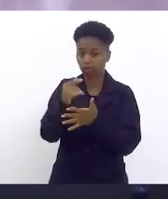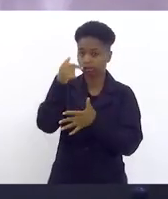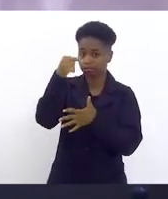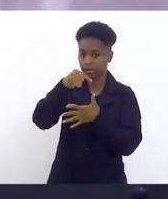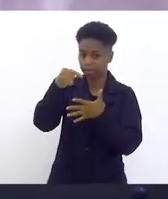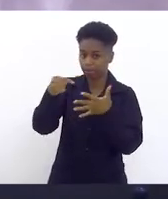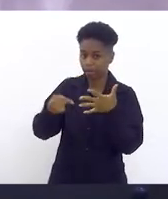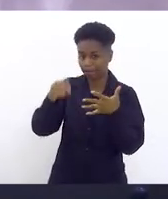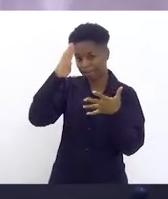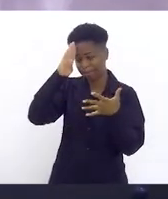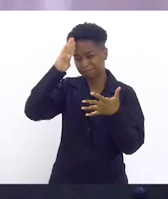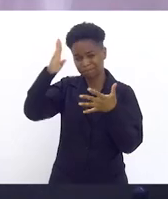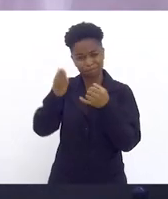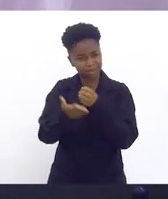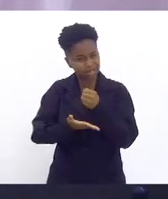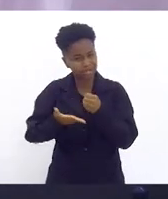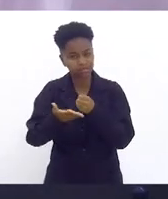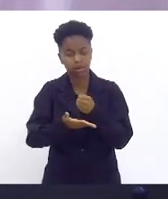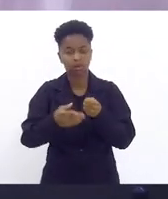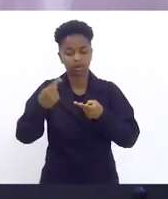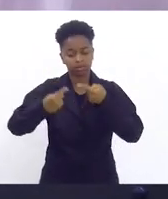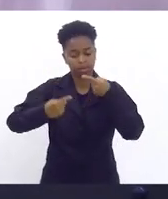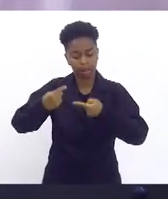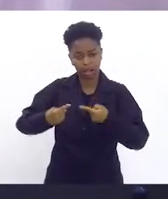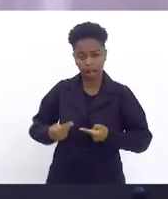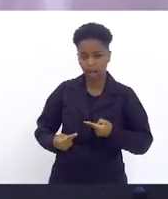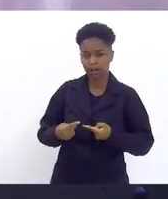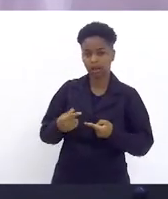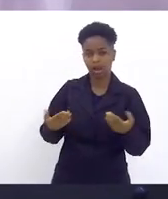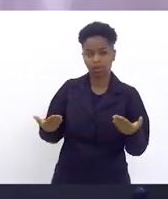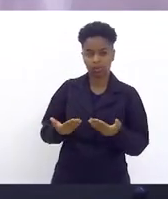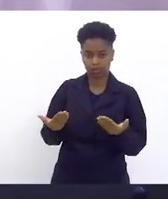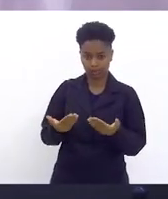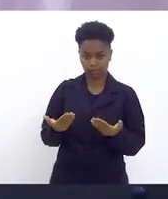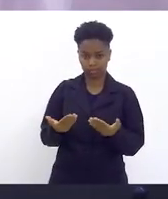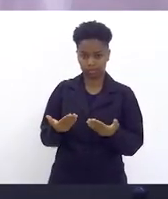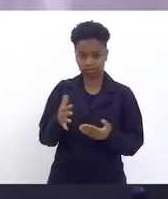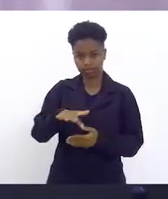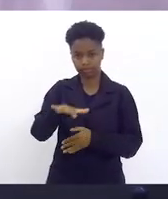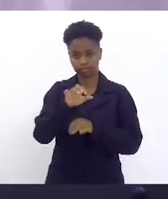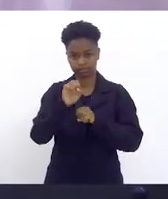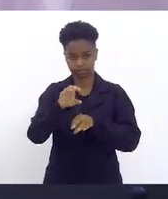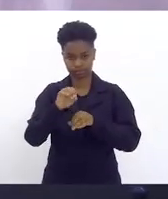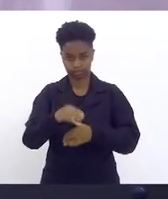fundamentais que são debatidos na atualidade educacional